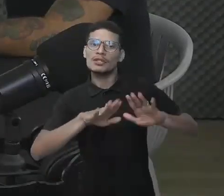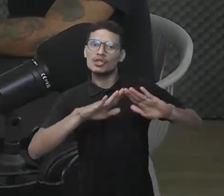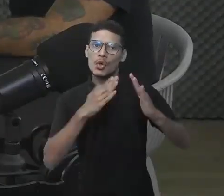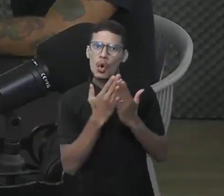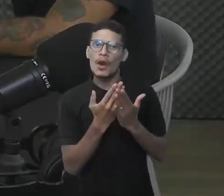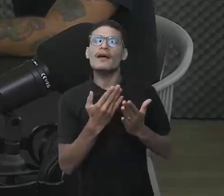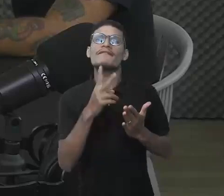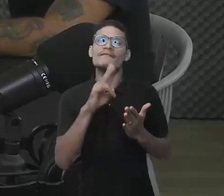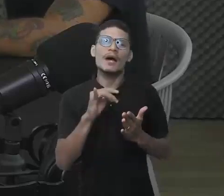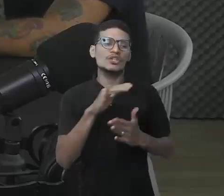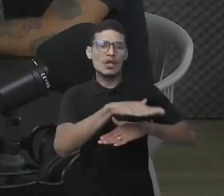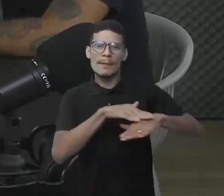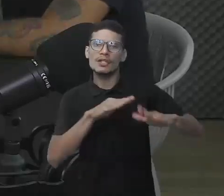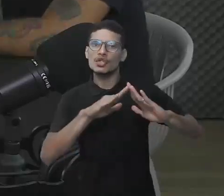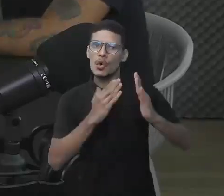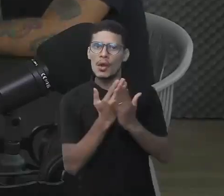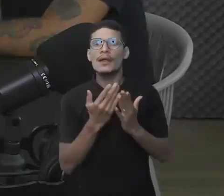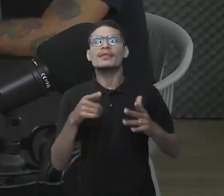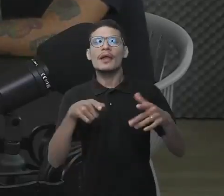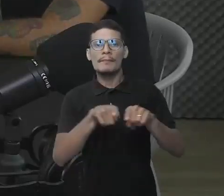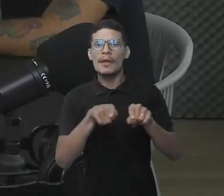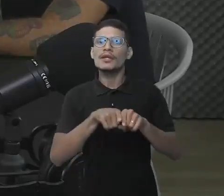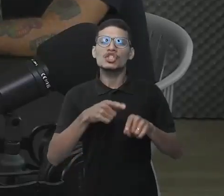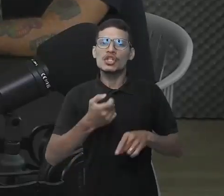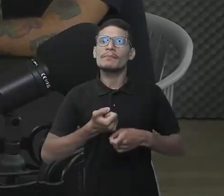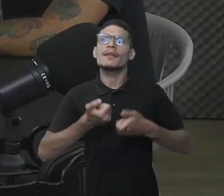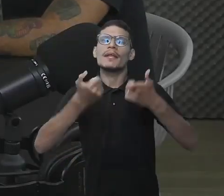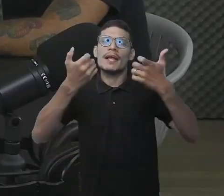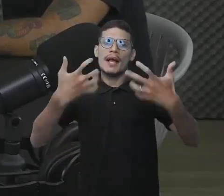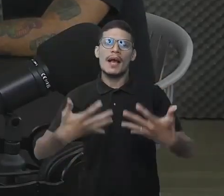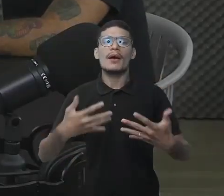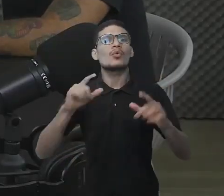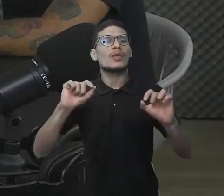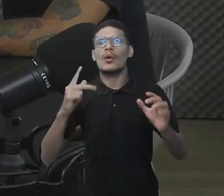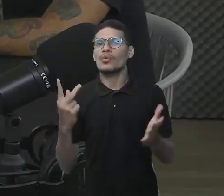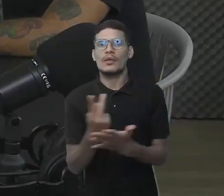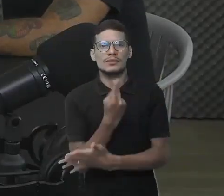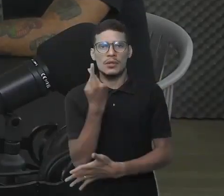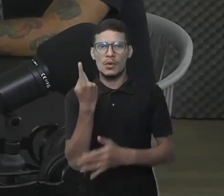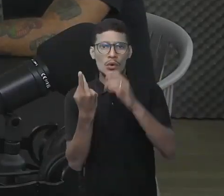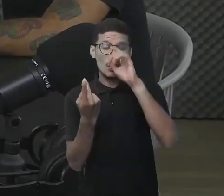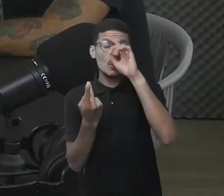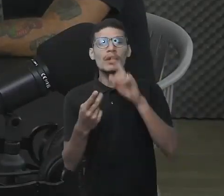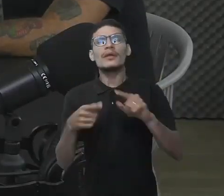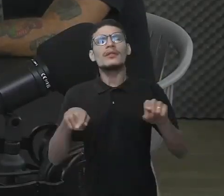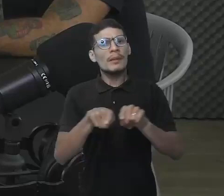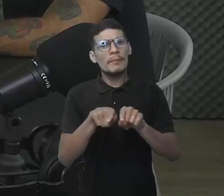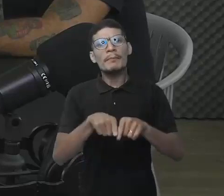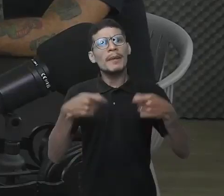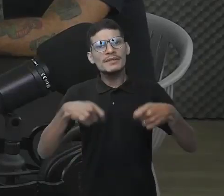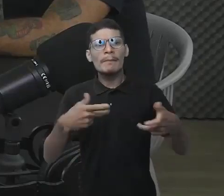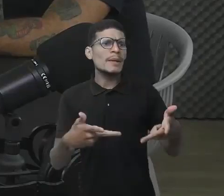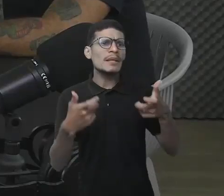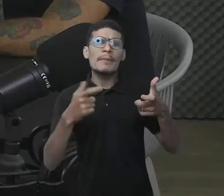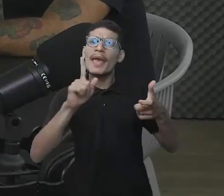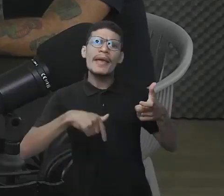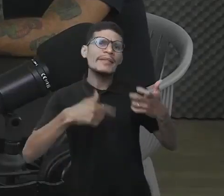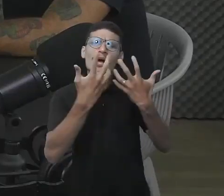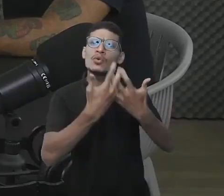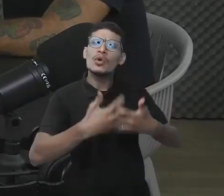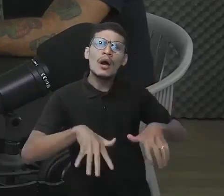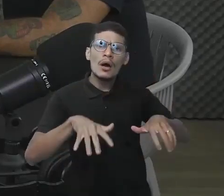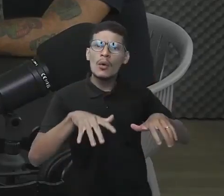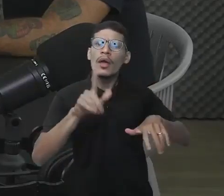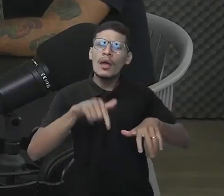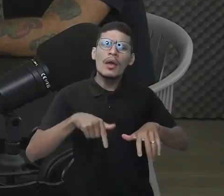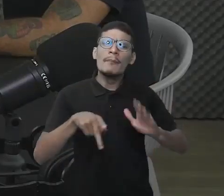seu um rol de depoimento, testemunhas, né? dar o seu depoimento também do que ocorreu. E isso deve ser visto com naturalidade. Às vezes as pessoas, isso faz parte